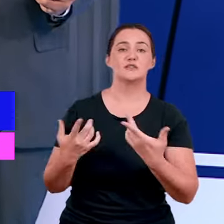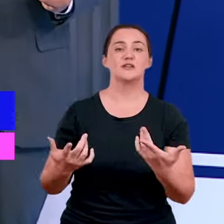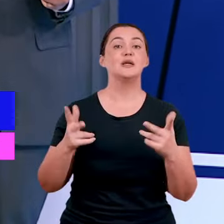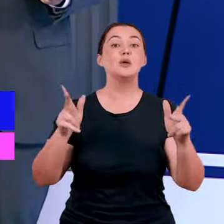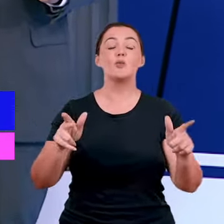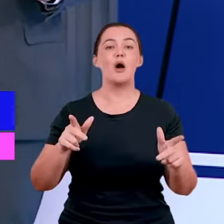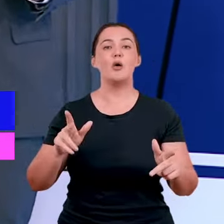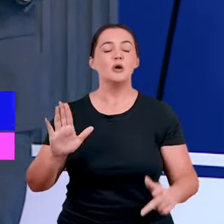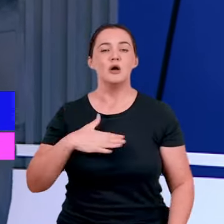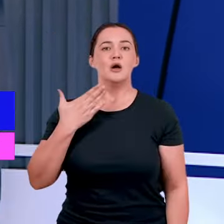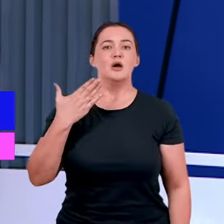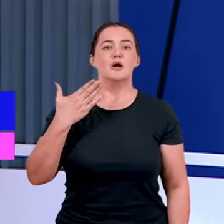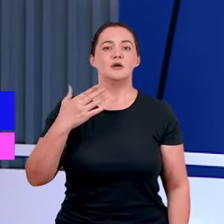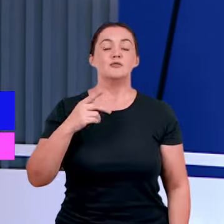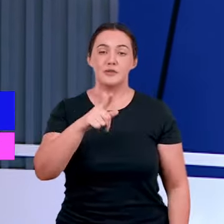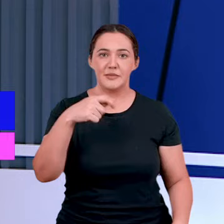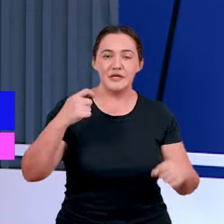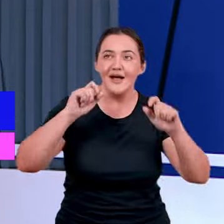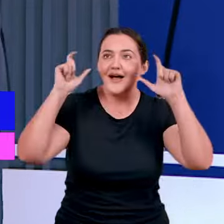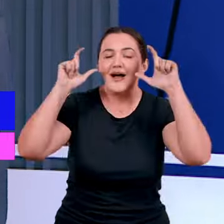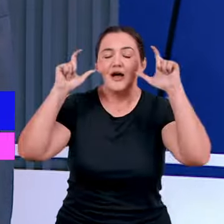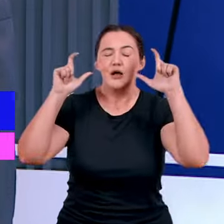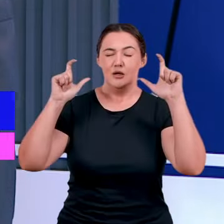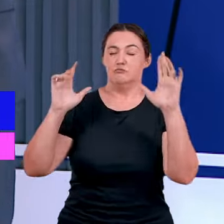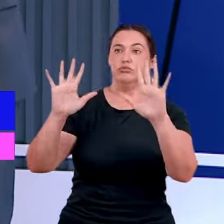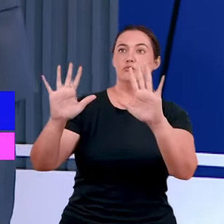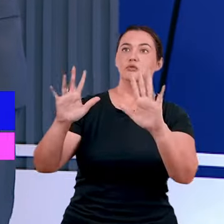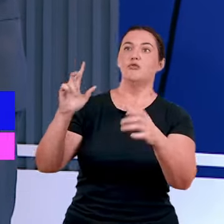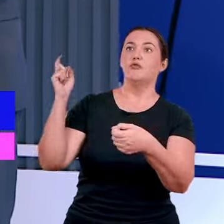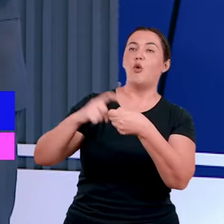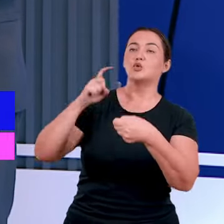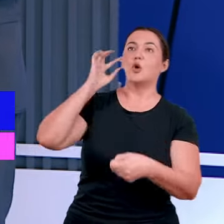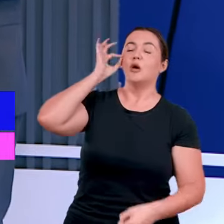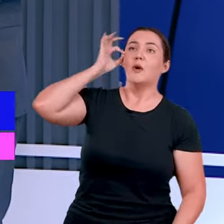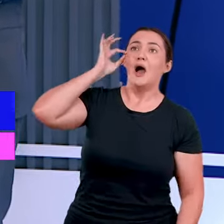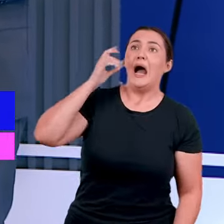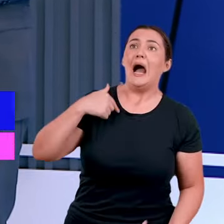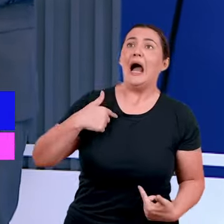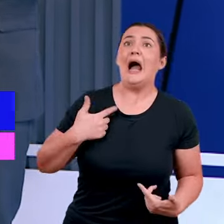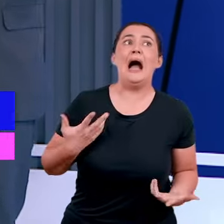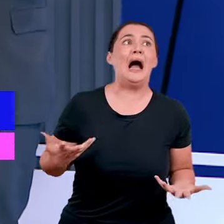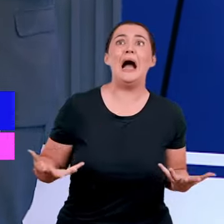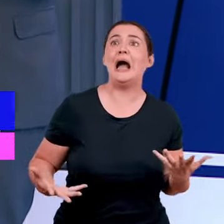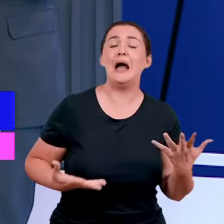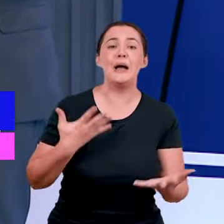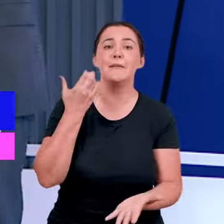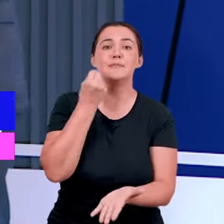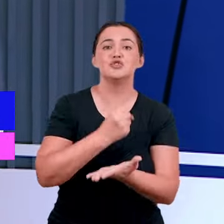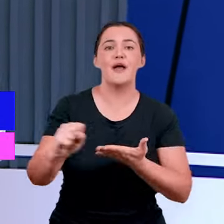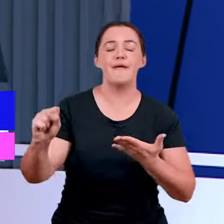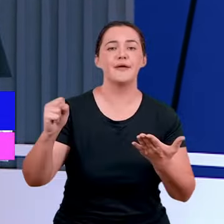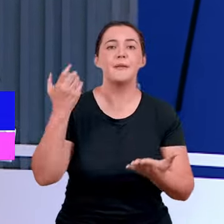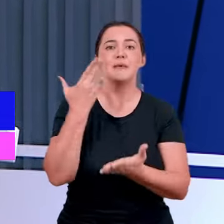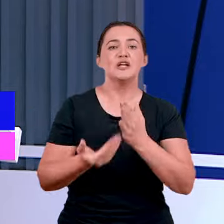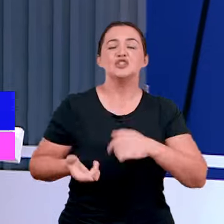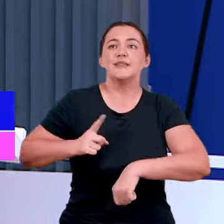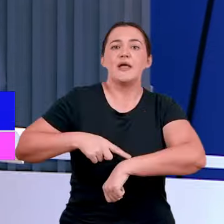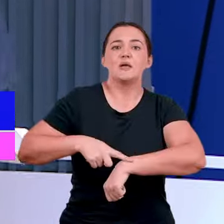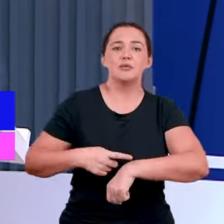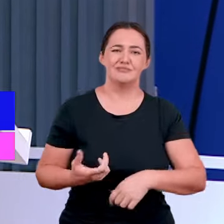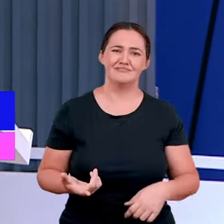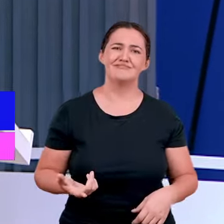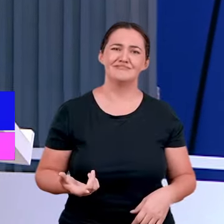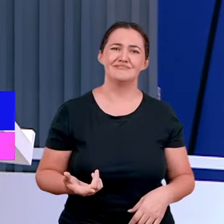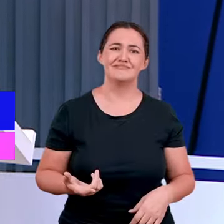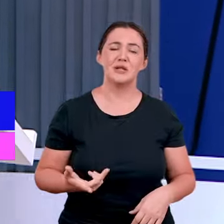como um ladrão. E se você não estiver atento, quando você menos perceber, Jesus já veio, e aí não tem mais salvação, não tem solução, porque para aqueles que se